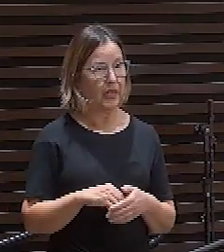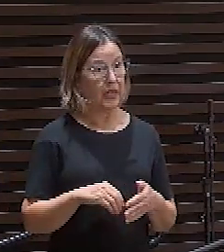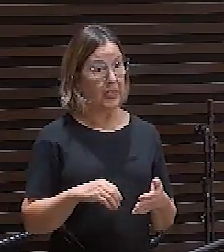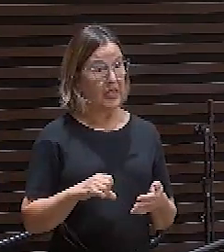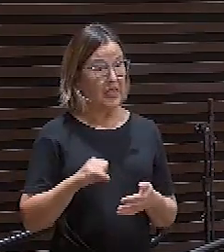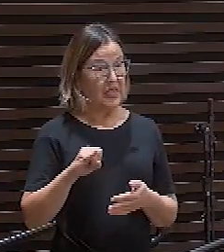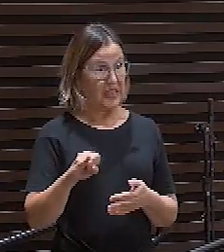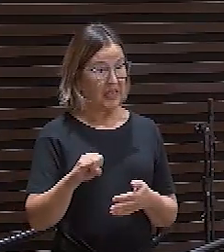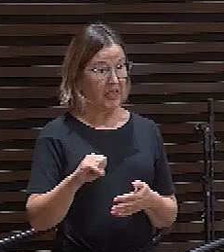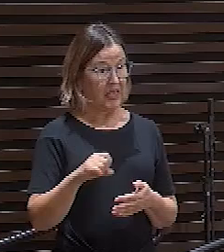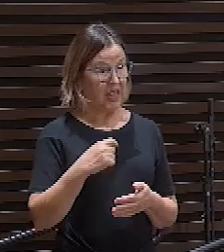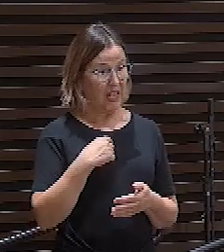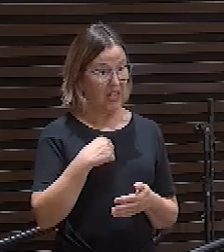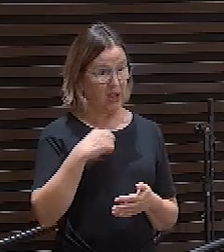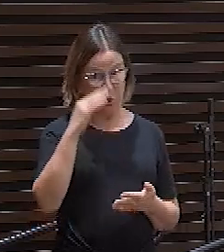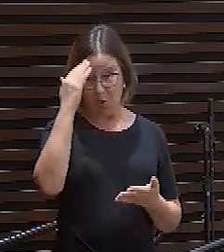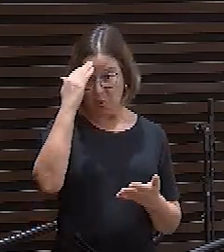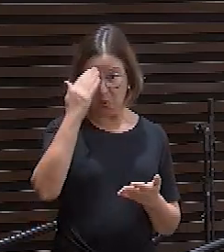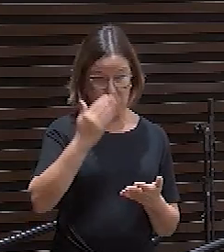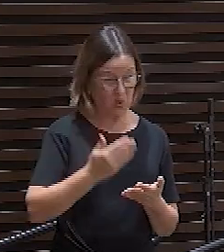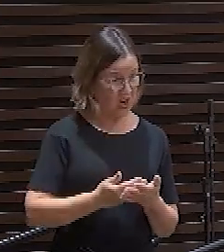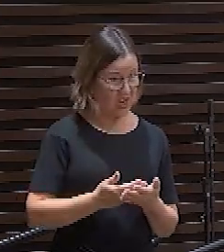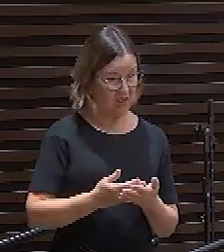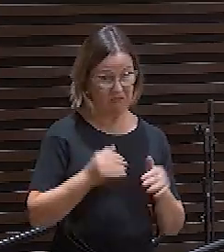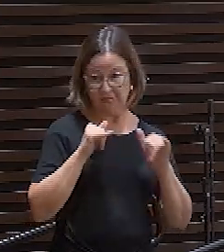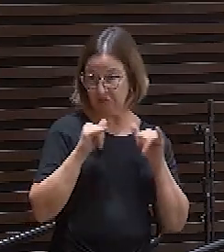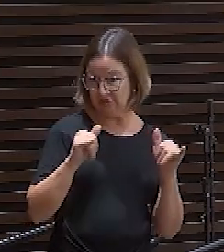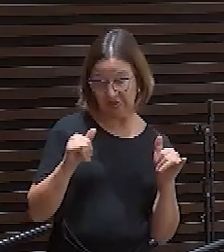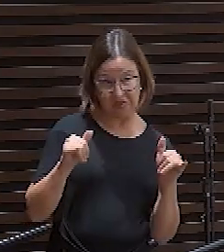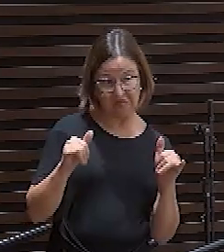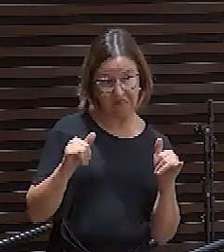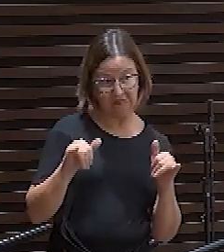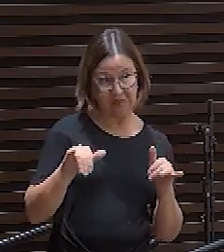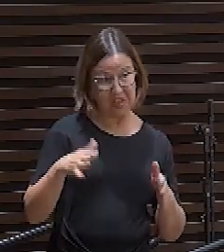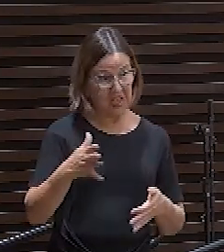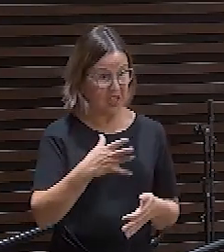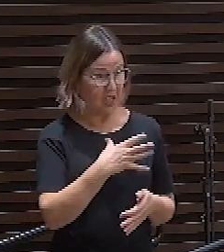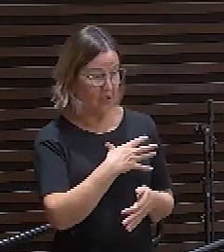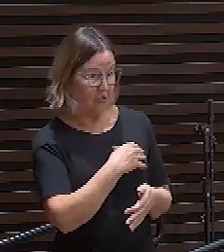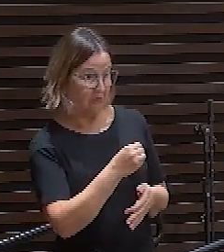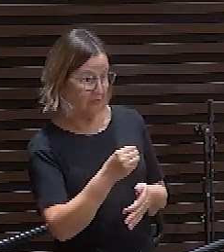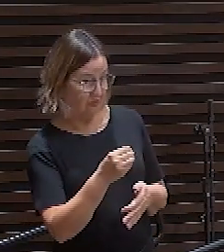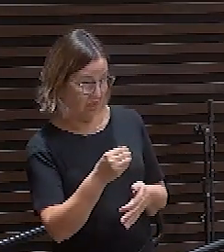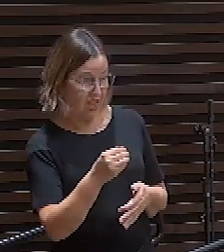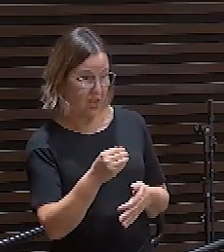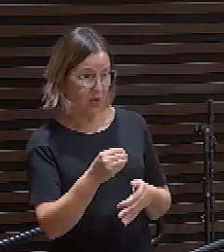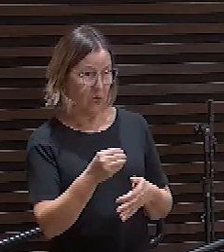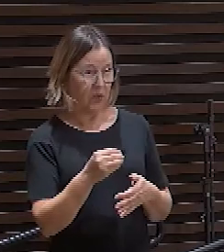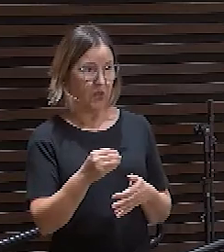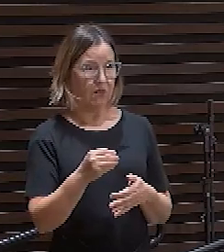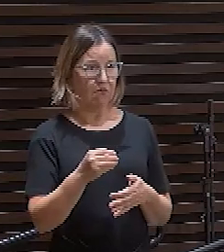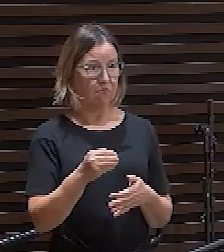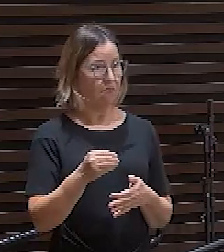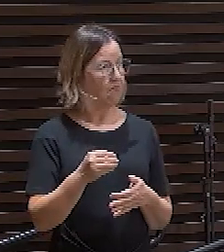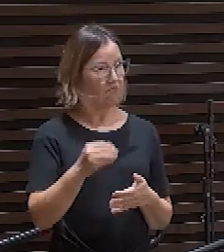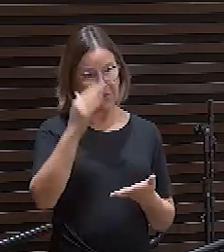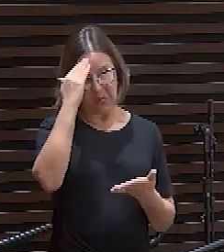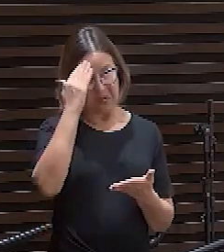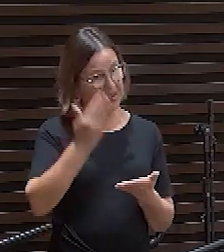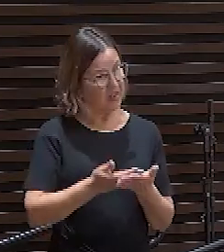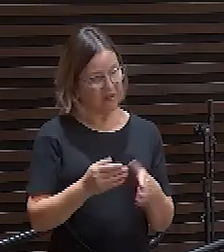falar, então eles também não vão crer, mas também não vão ser ruins, não vão ter problema. Não, não, não. Não,